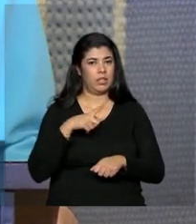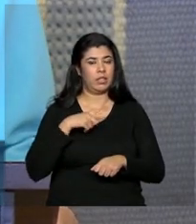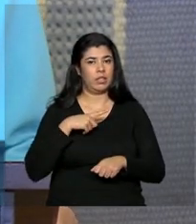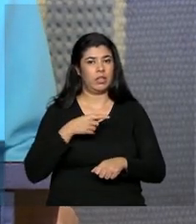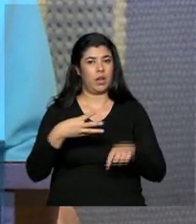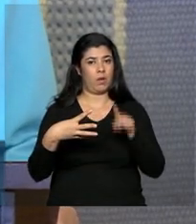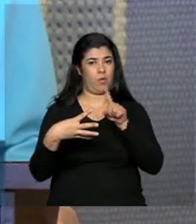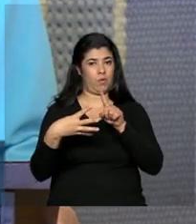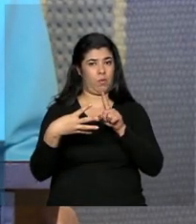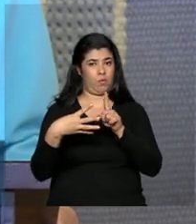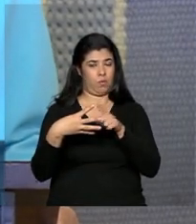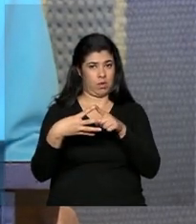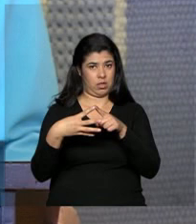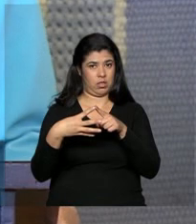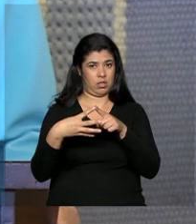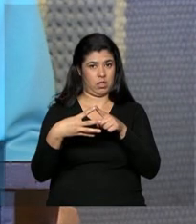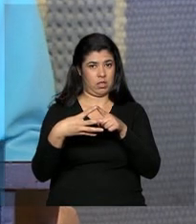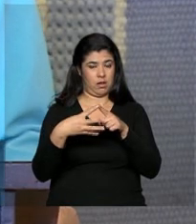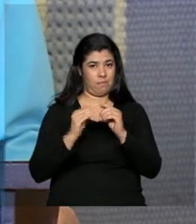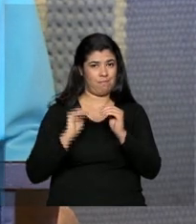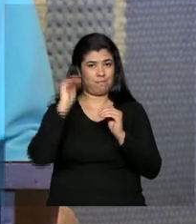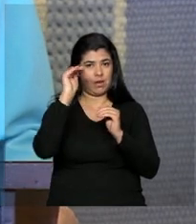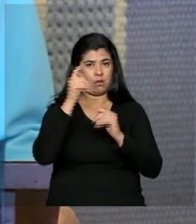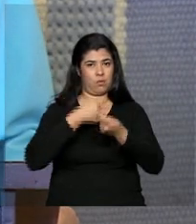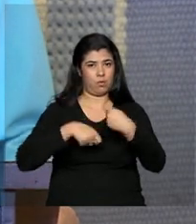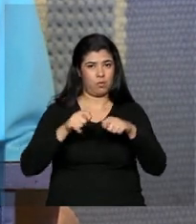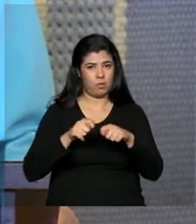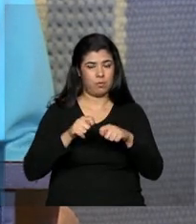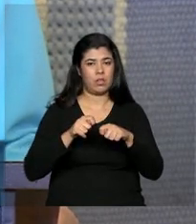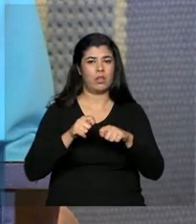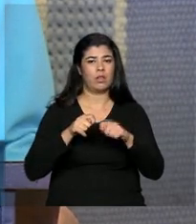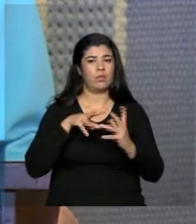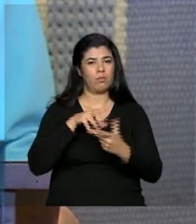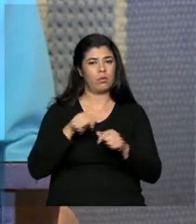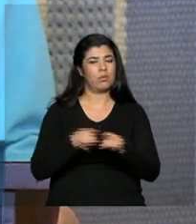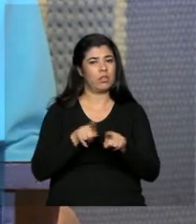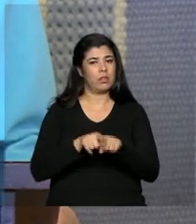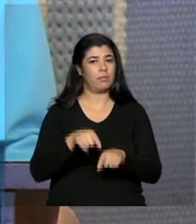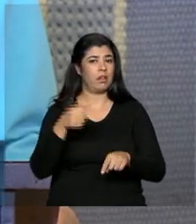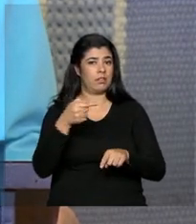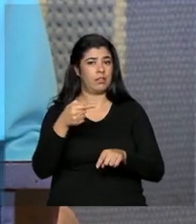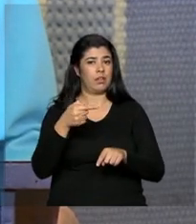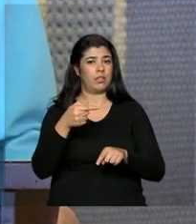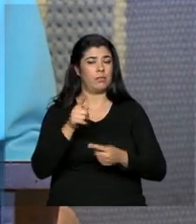quarta economia do mundo e a sétima economia do mundo.